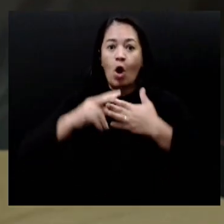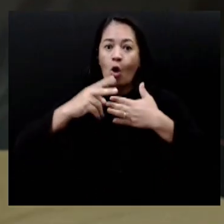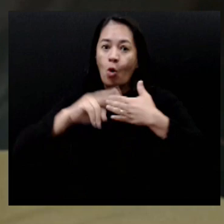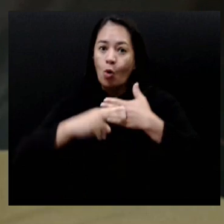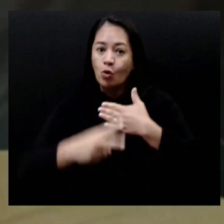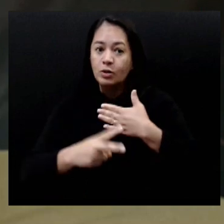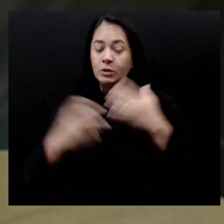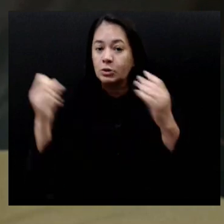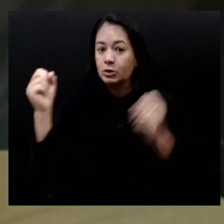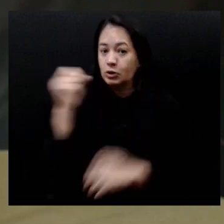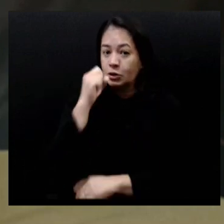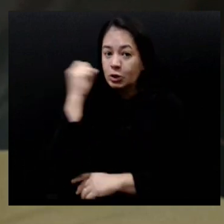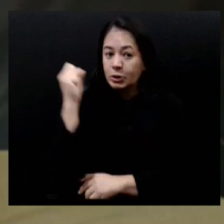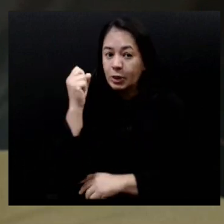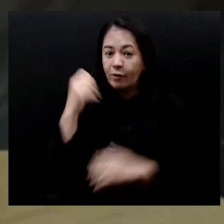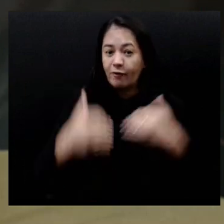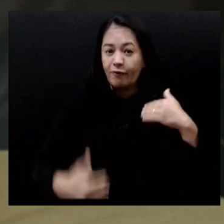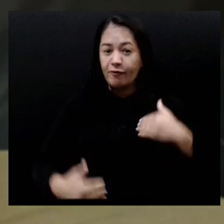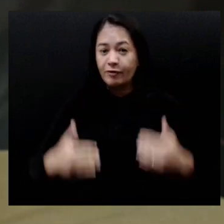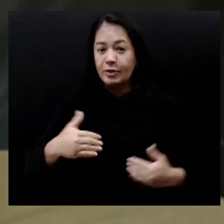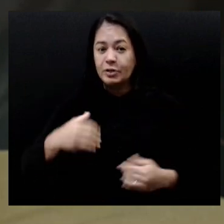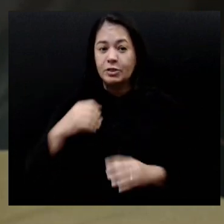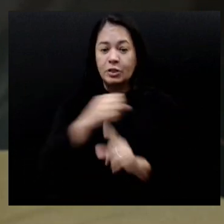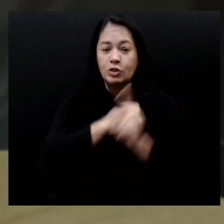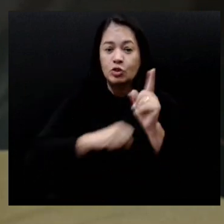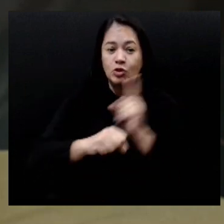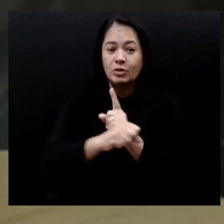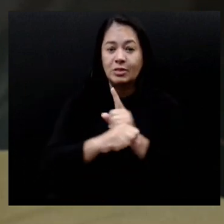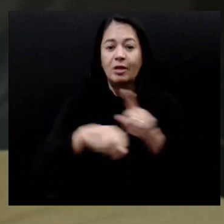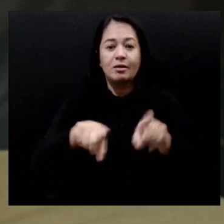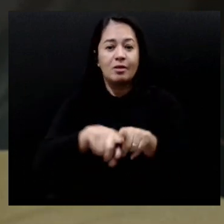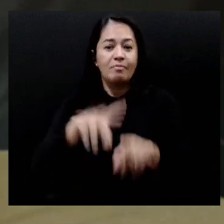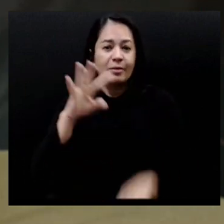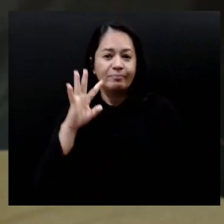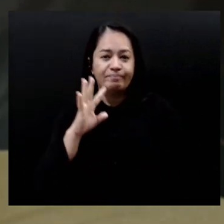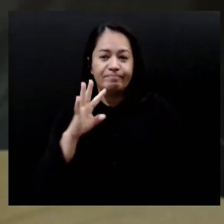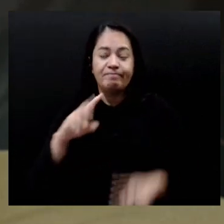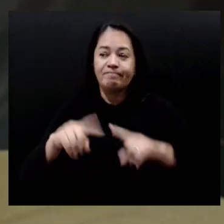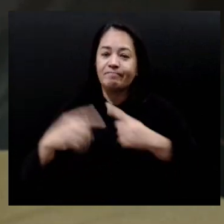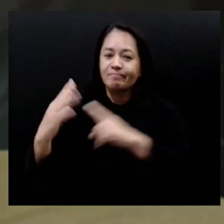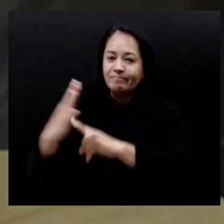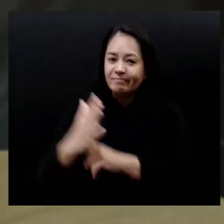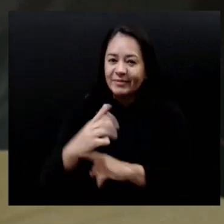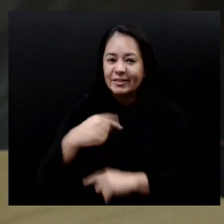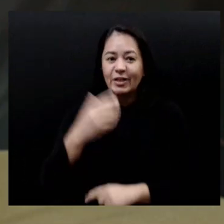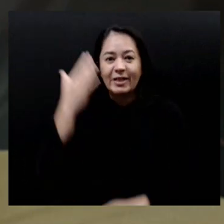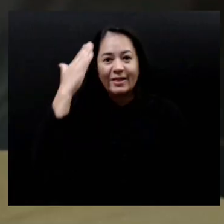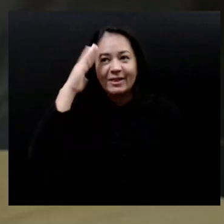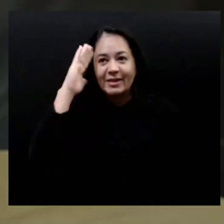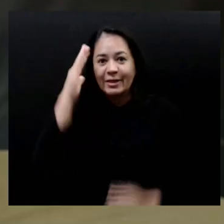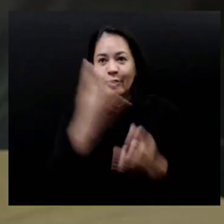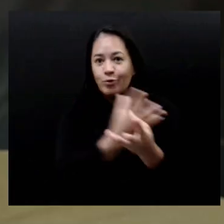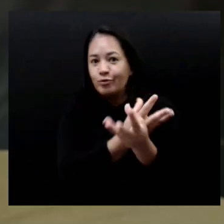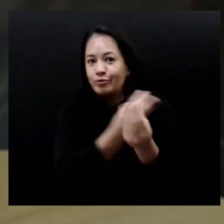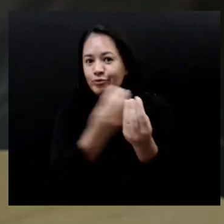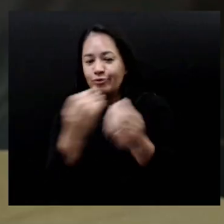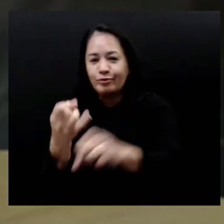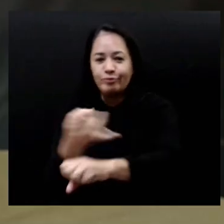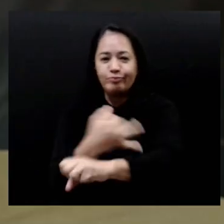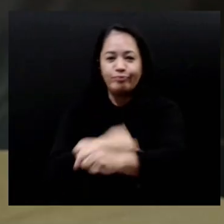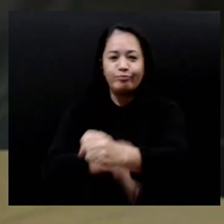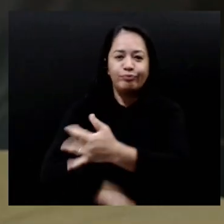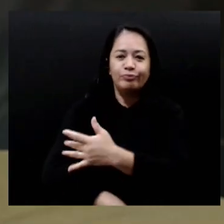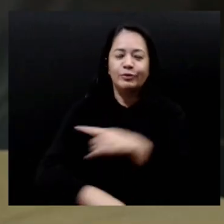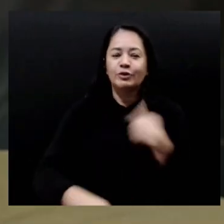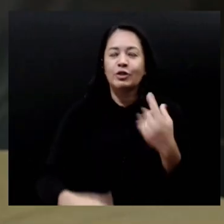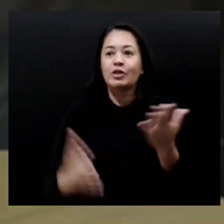até legais. E para nos ajudar a compreender melhor como lidar com esse turbilhão emocional, a gente já está recebendo